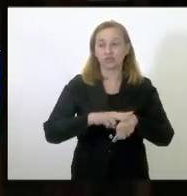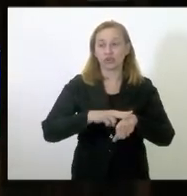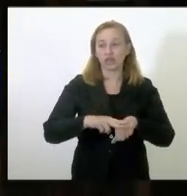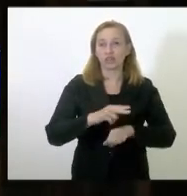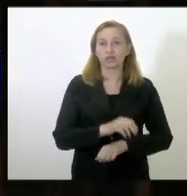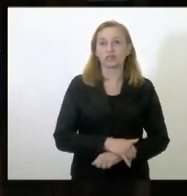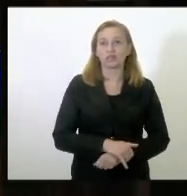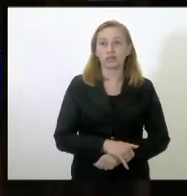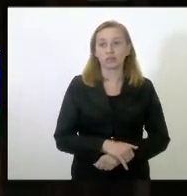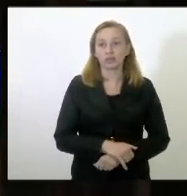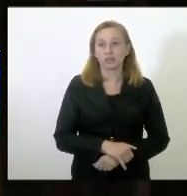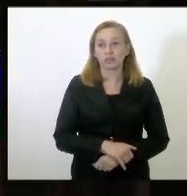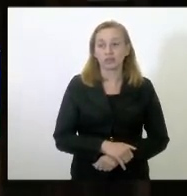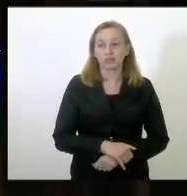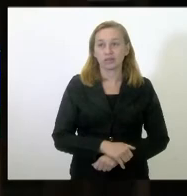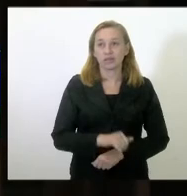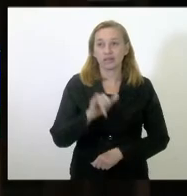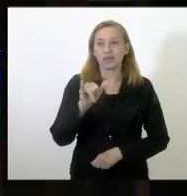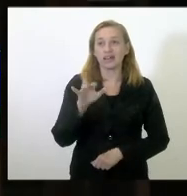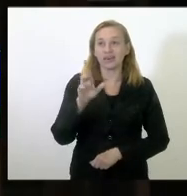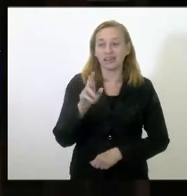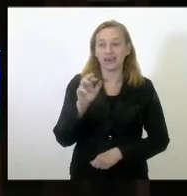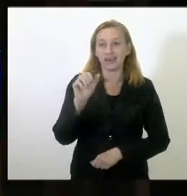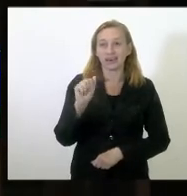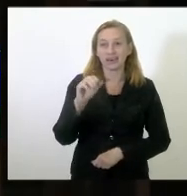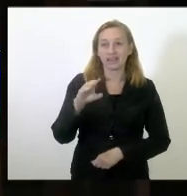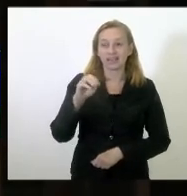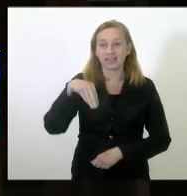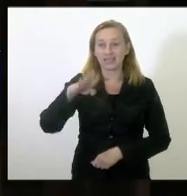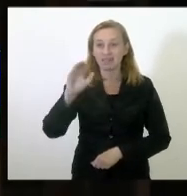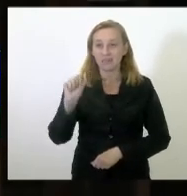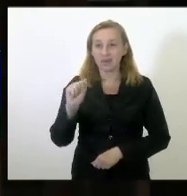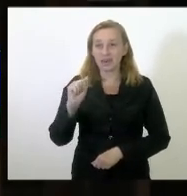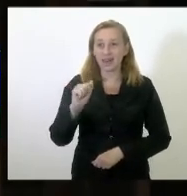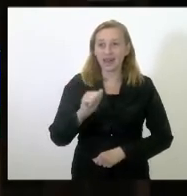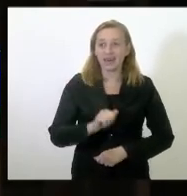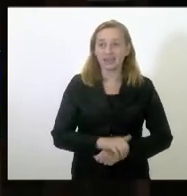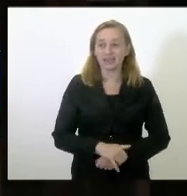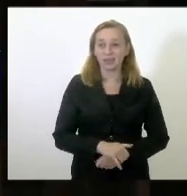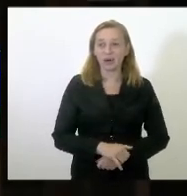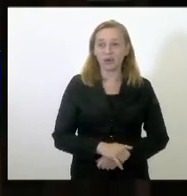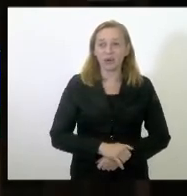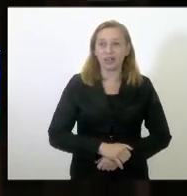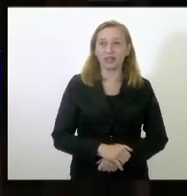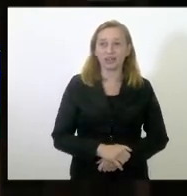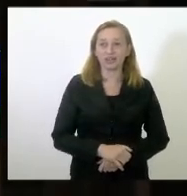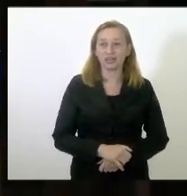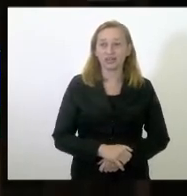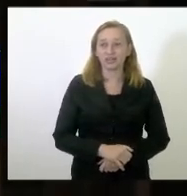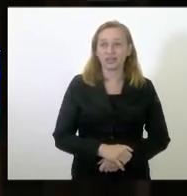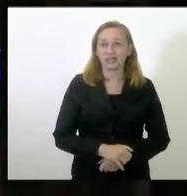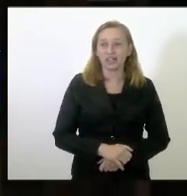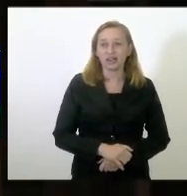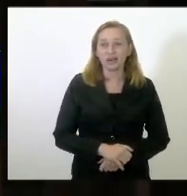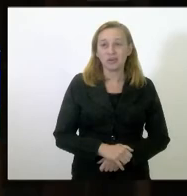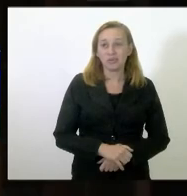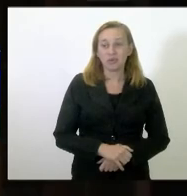de Miracema, que estão aqui hoje nos prestigiando.